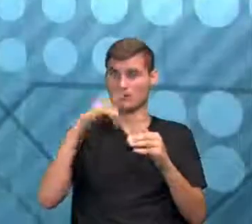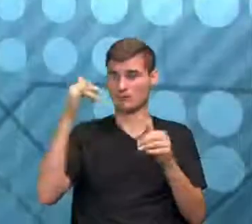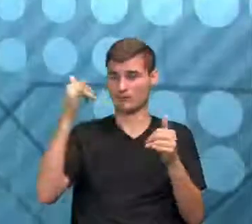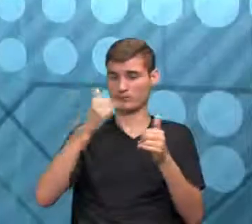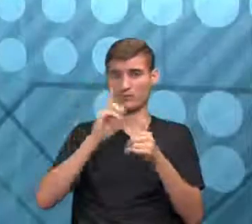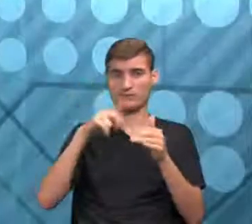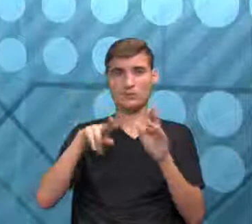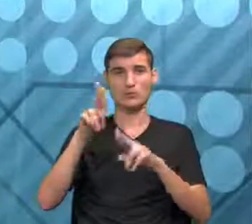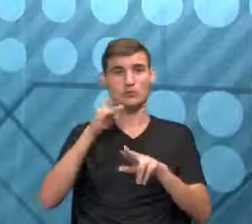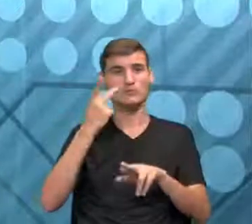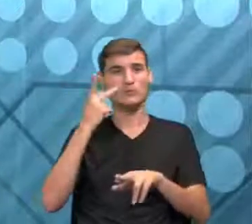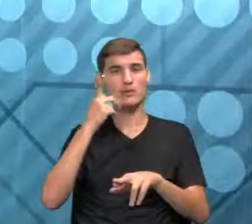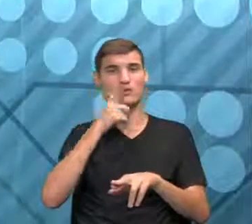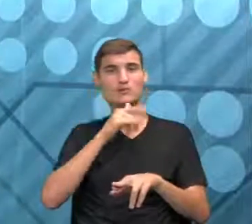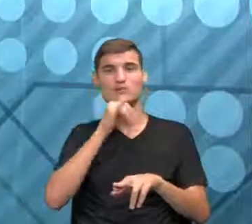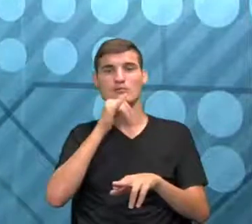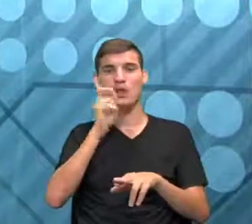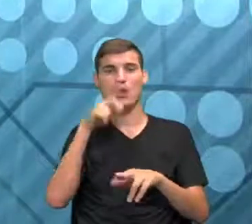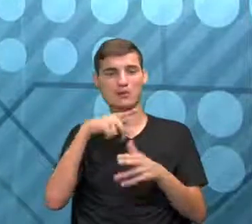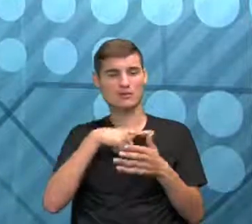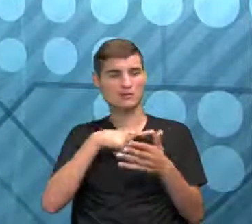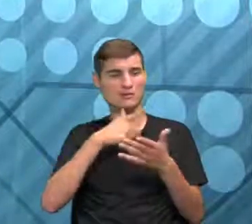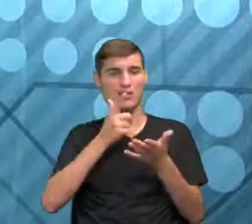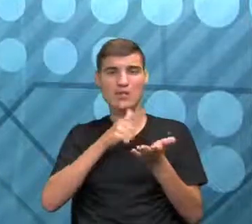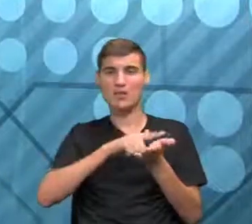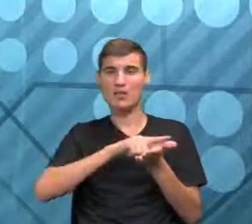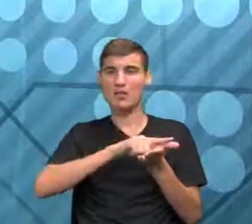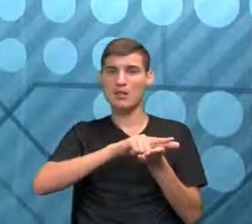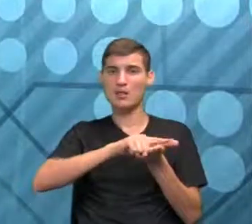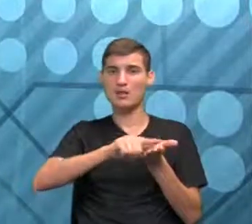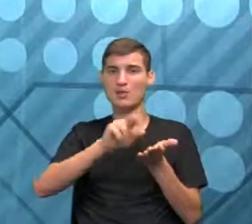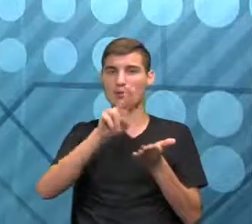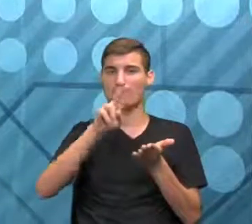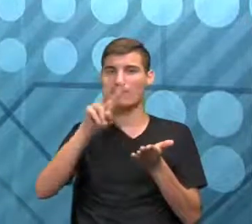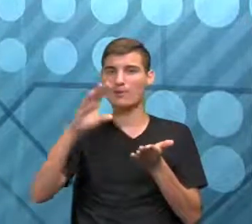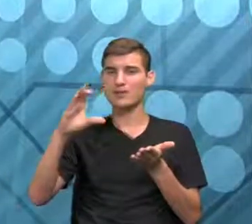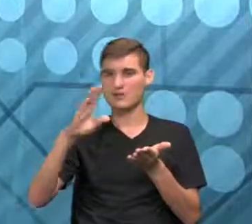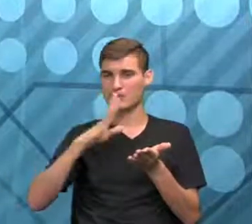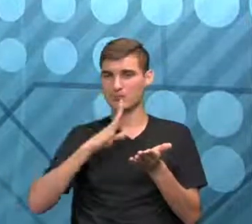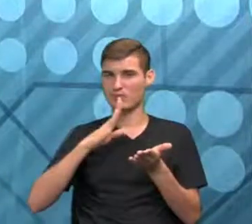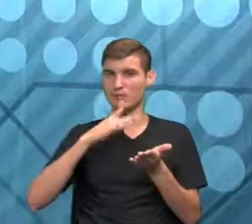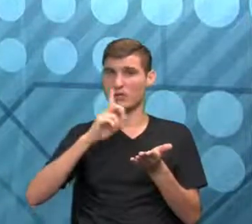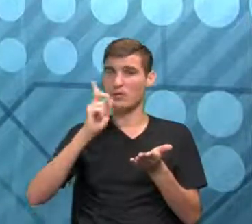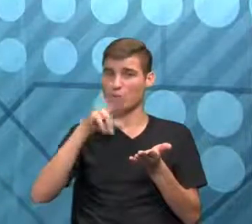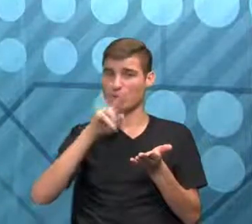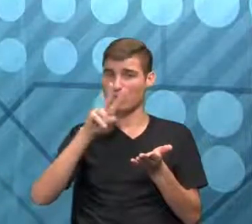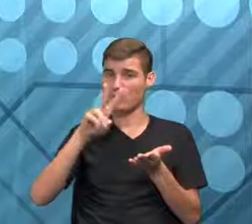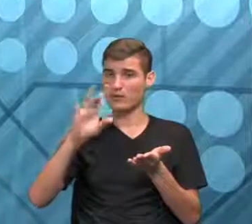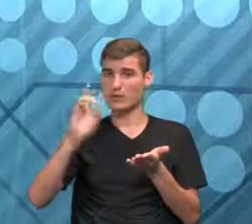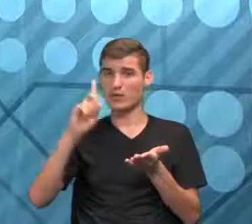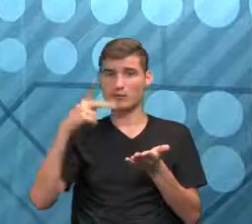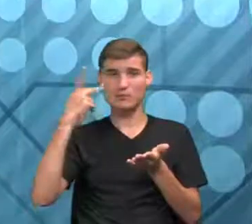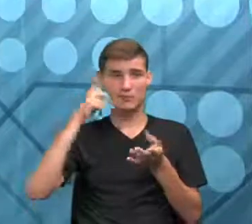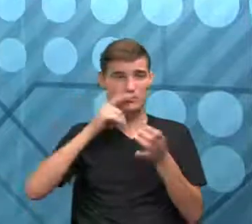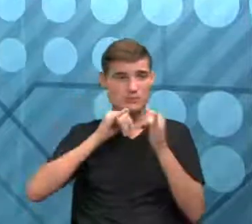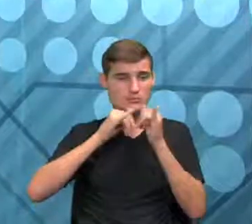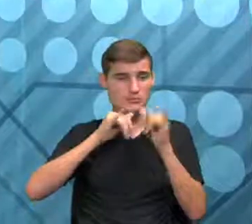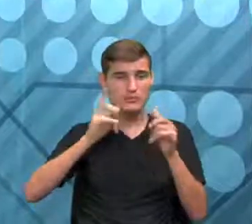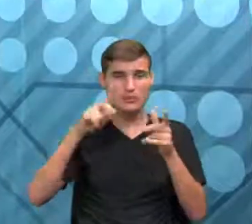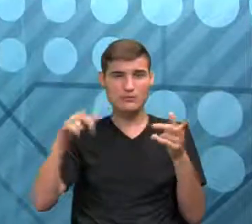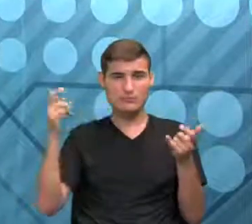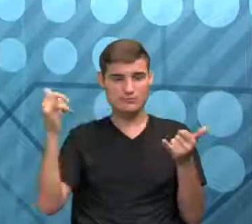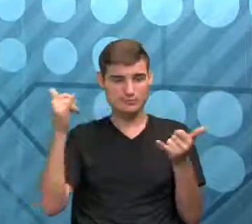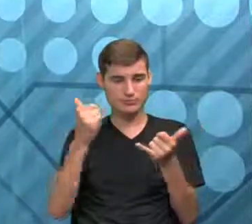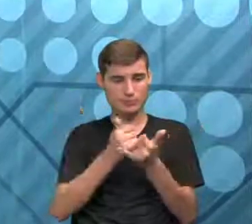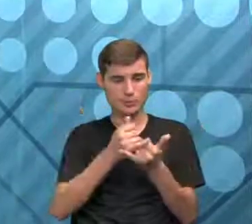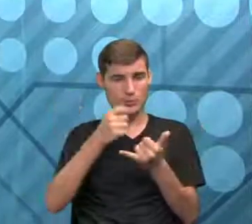ser utilizado, por exemplo, para fazer esterilização. Quando a gente fala de esterilização UVC, é uma transmissão eletromagnética. Eu tenho uma luz